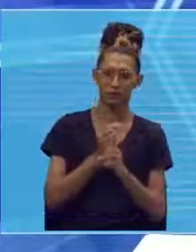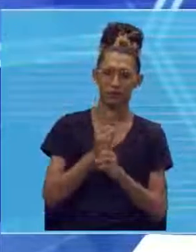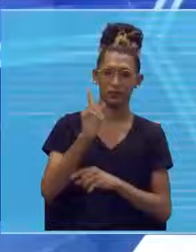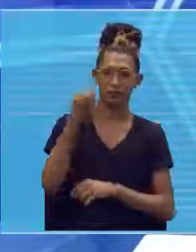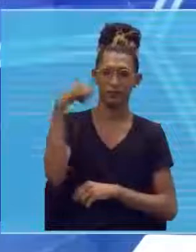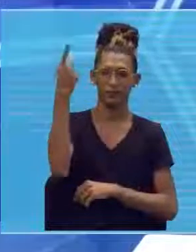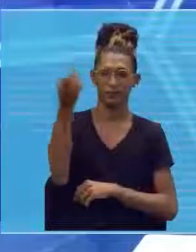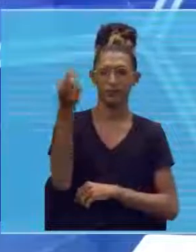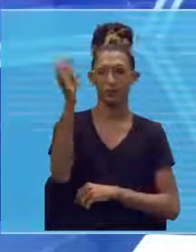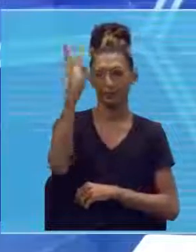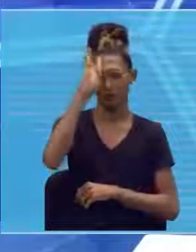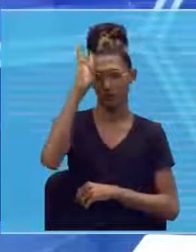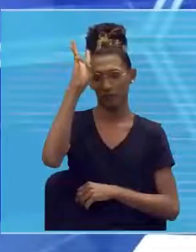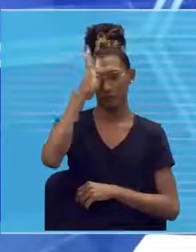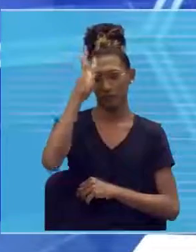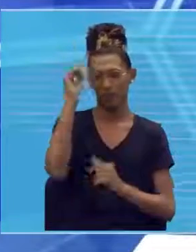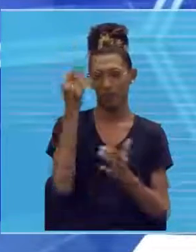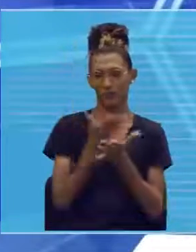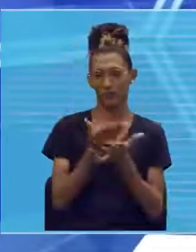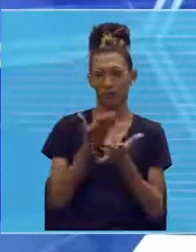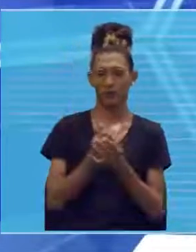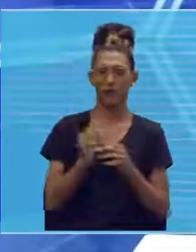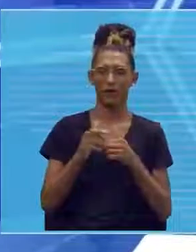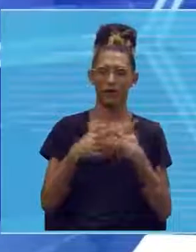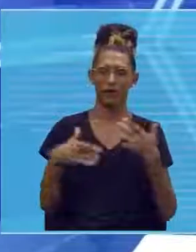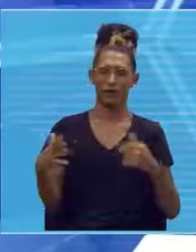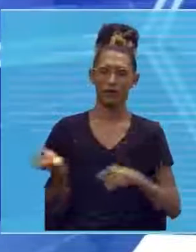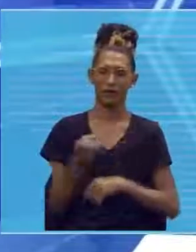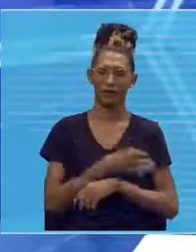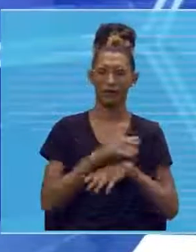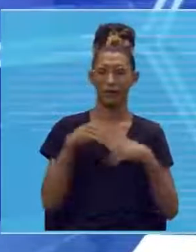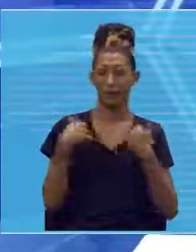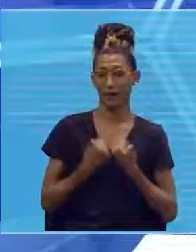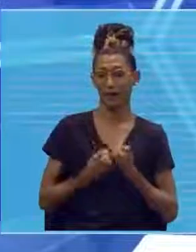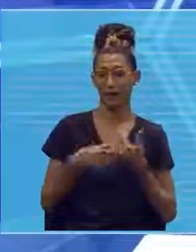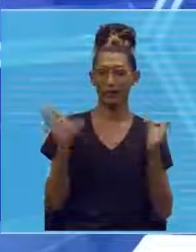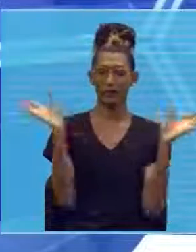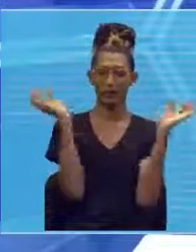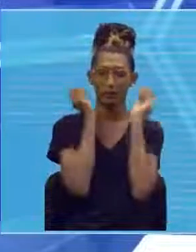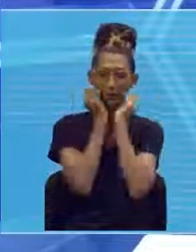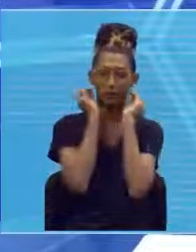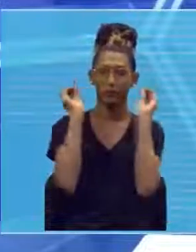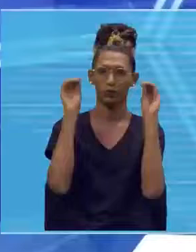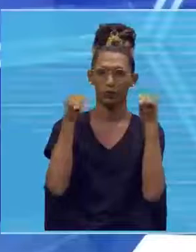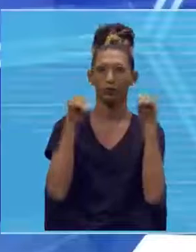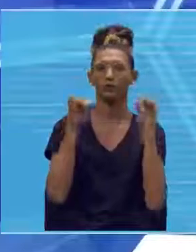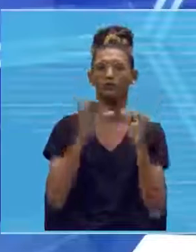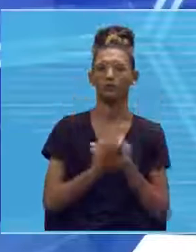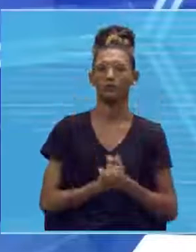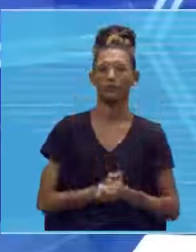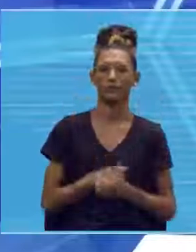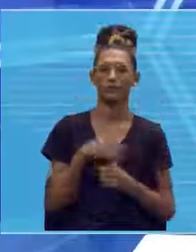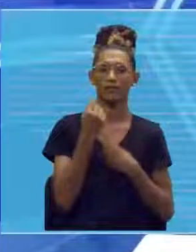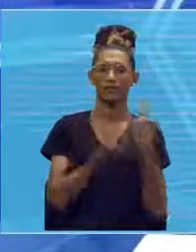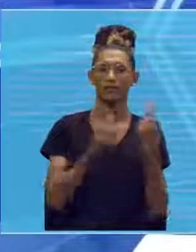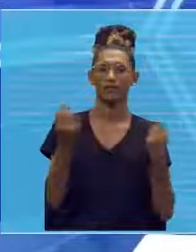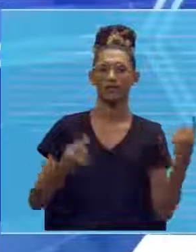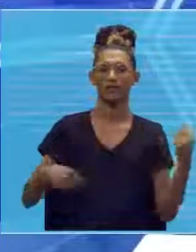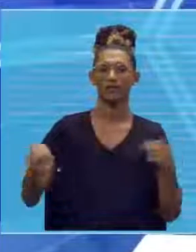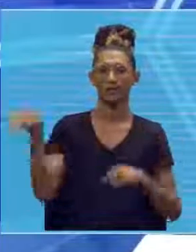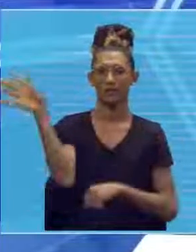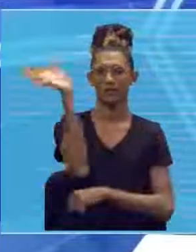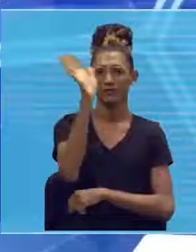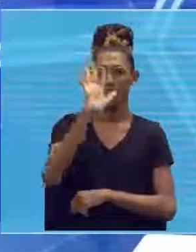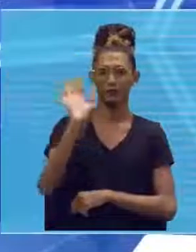na terça que vem com mais aula e mais novidades para vocês Tá certo ó um cheiro enorme para cada um para cada uma